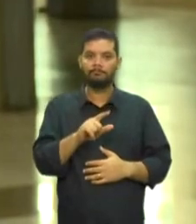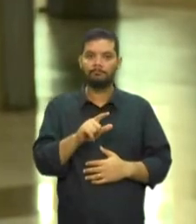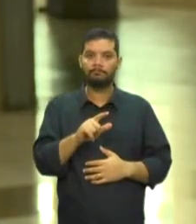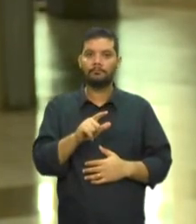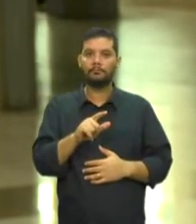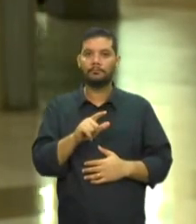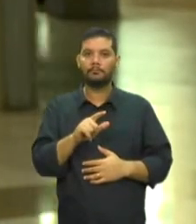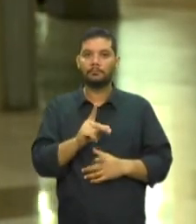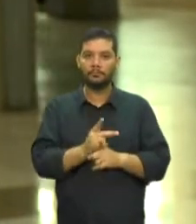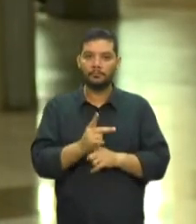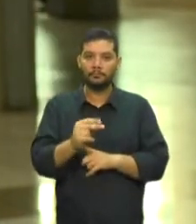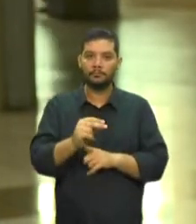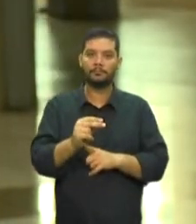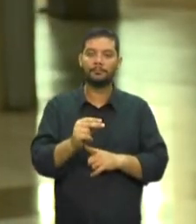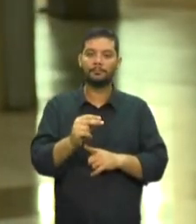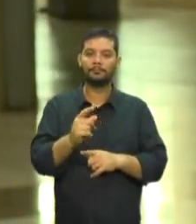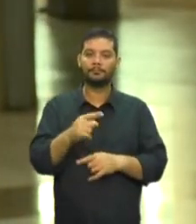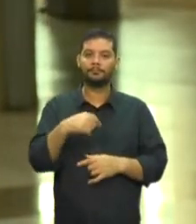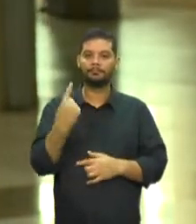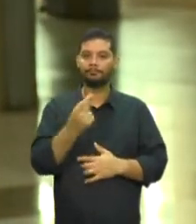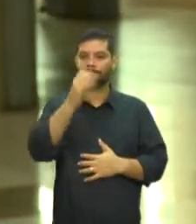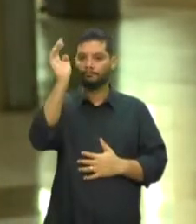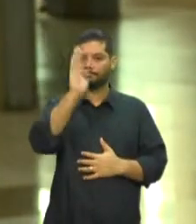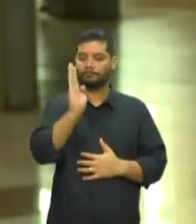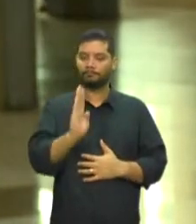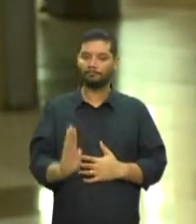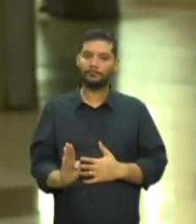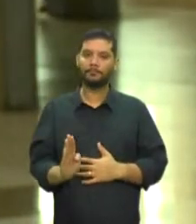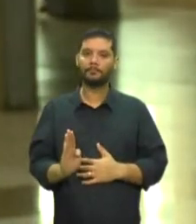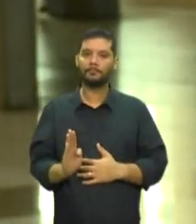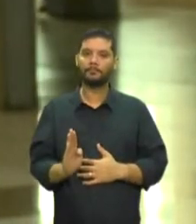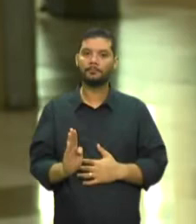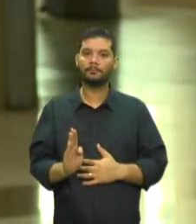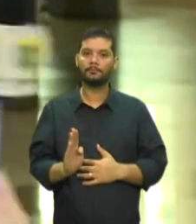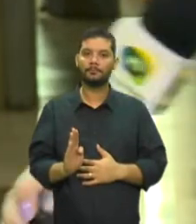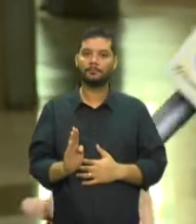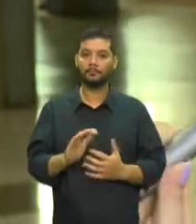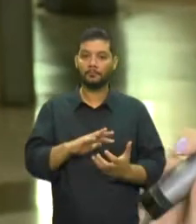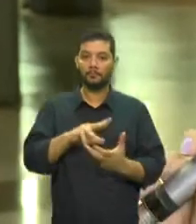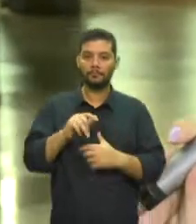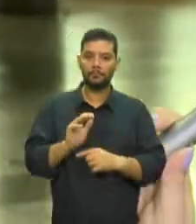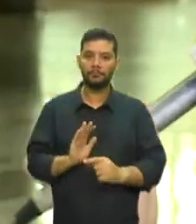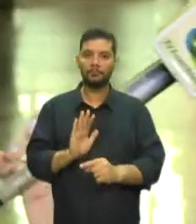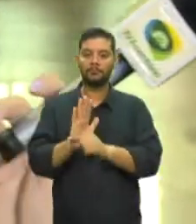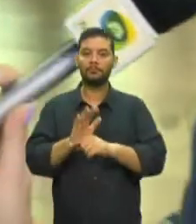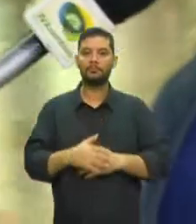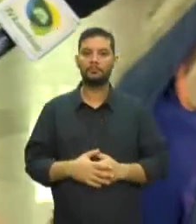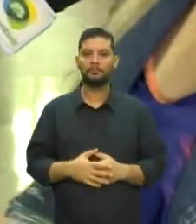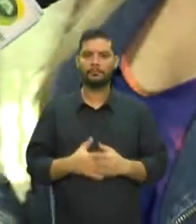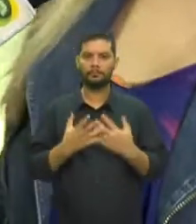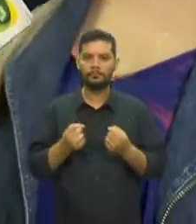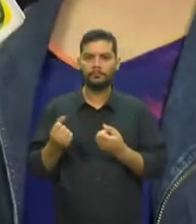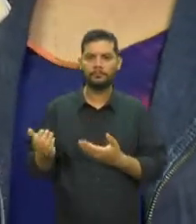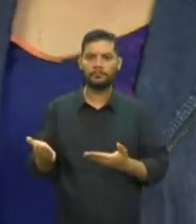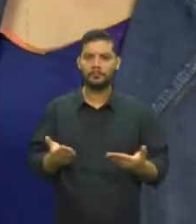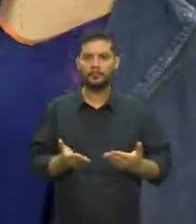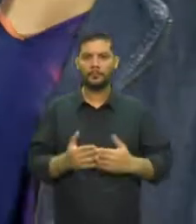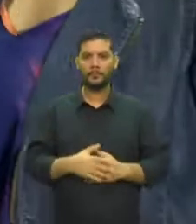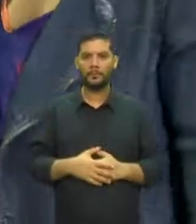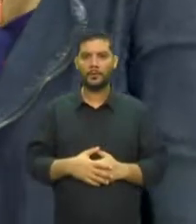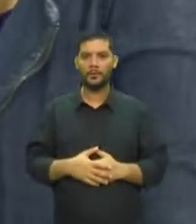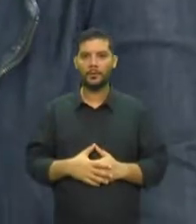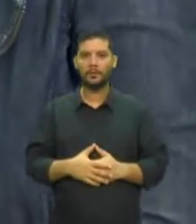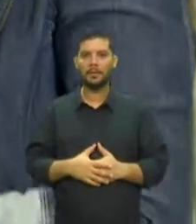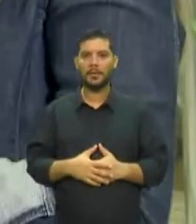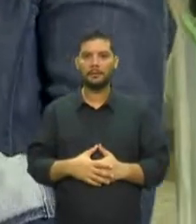importante, né, para a vida de nós brasileiros e de todas as pessoas do mundo inteiro, né, na verdade. Vamos fazer o convite, então, né? O programa vai ser exibido nessa sexta-feira,